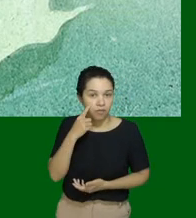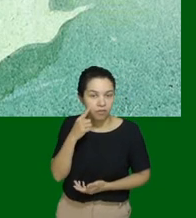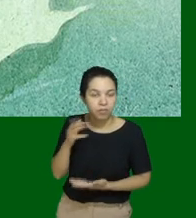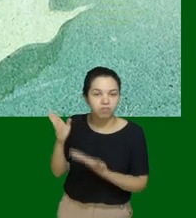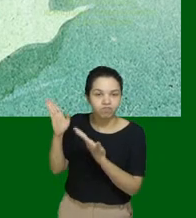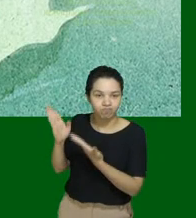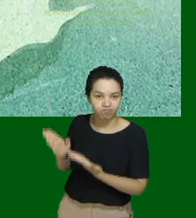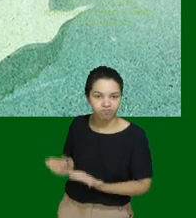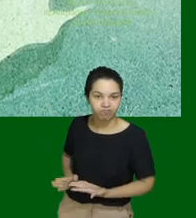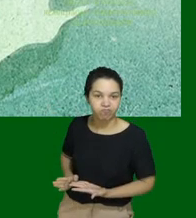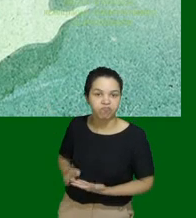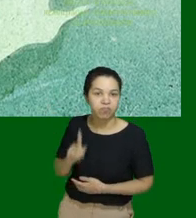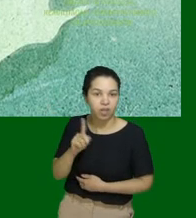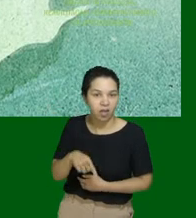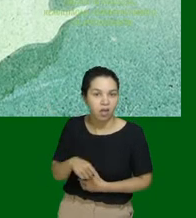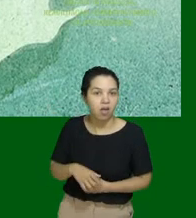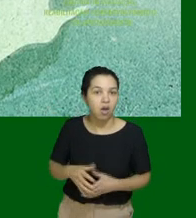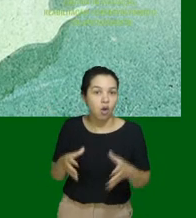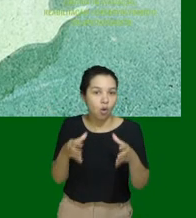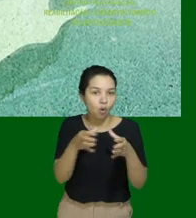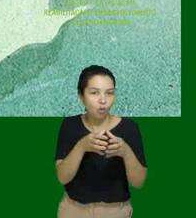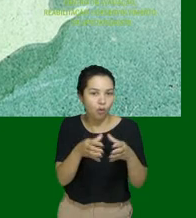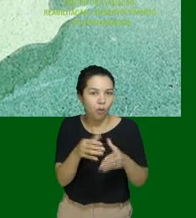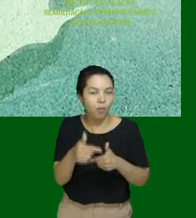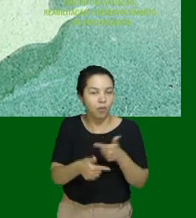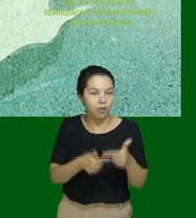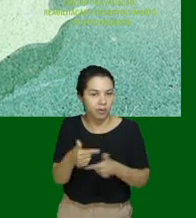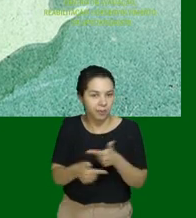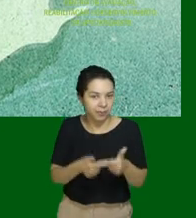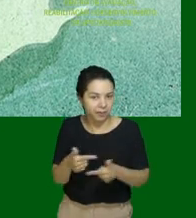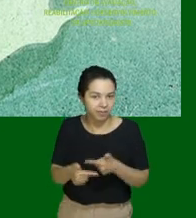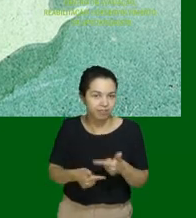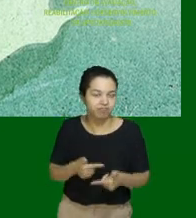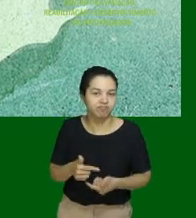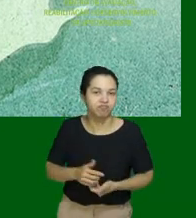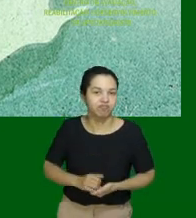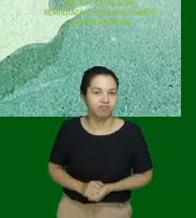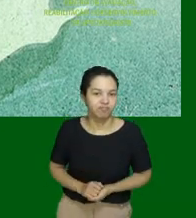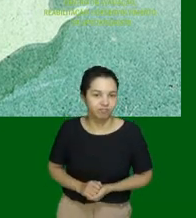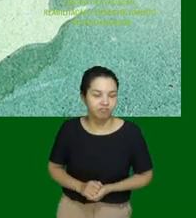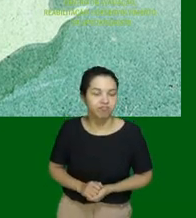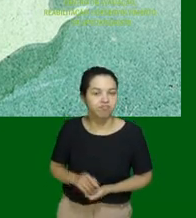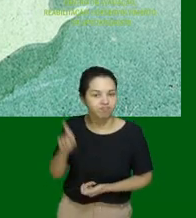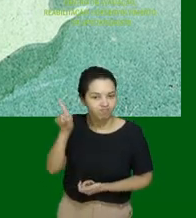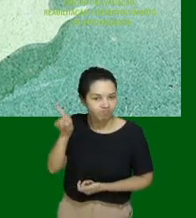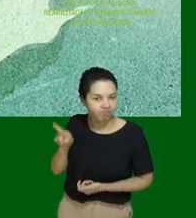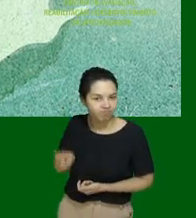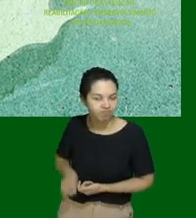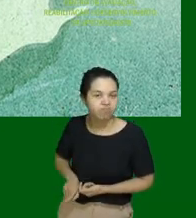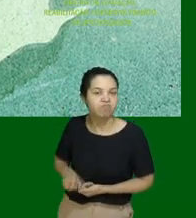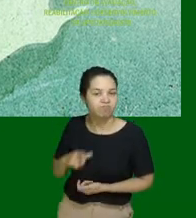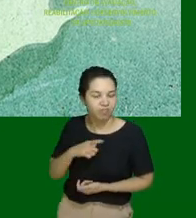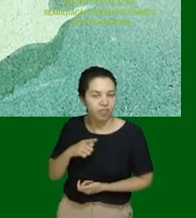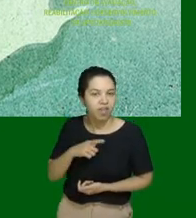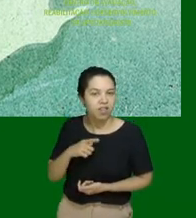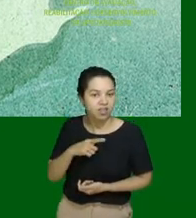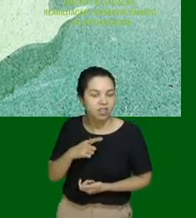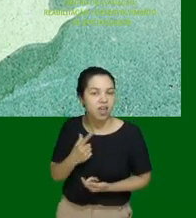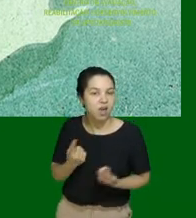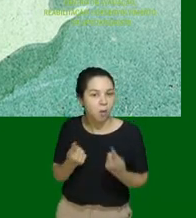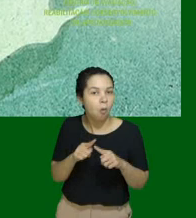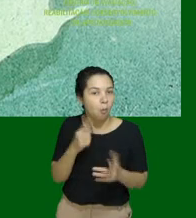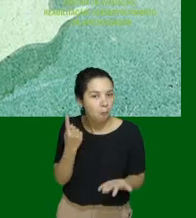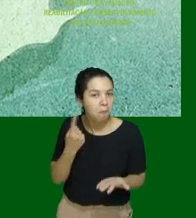guerreiros, certo? Uma galera bastante comprometida, que quando entrou no CEDRA, assim como